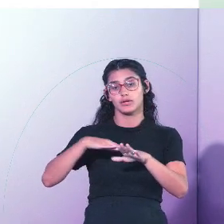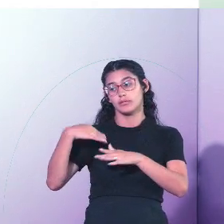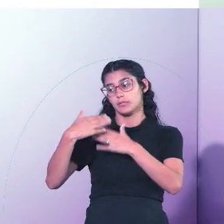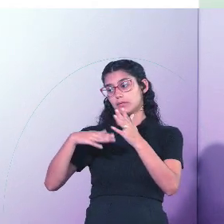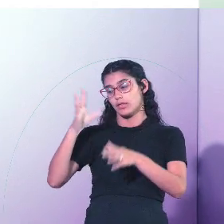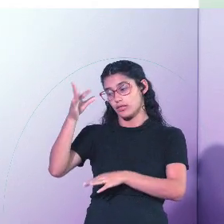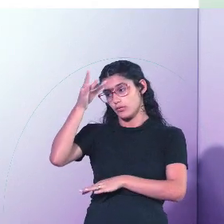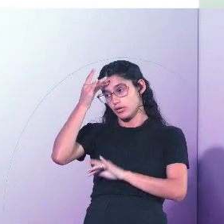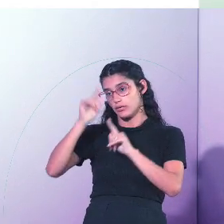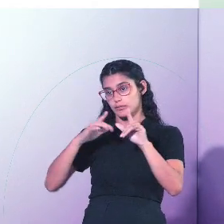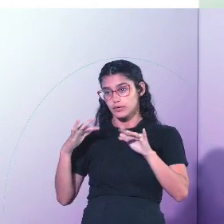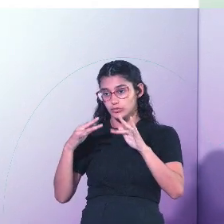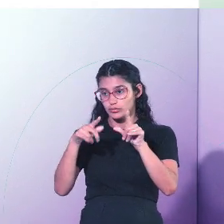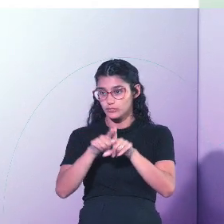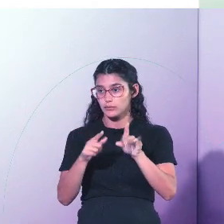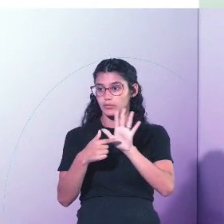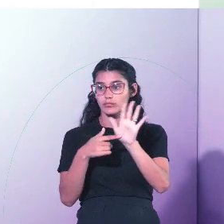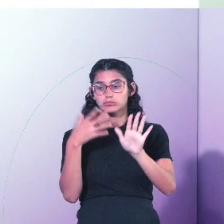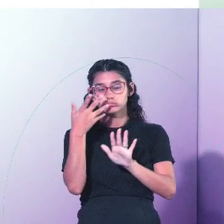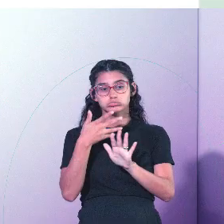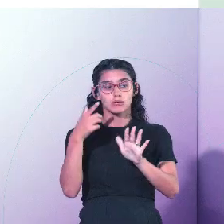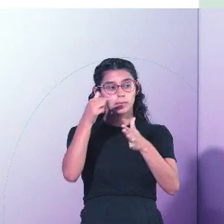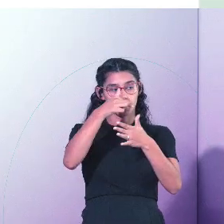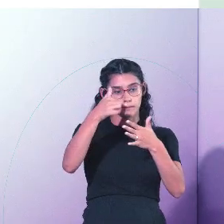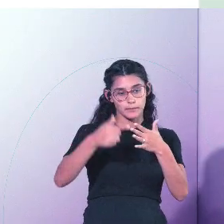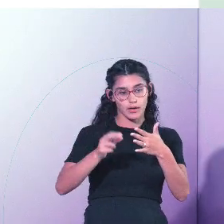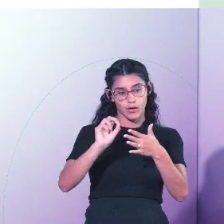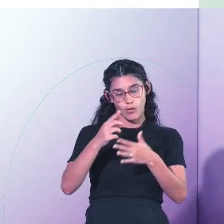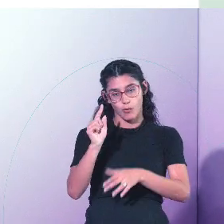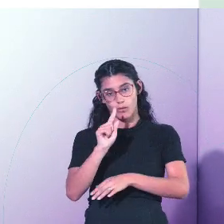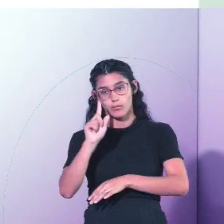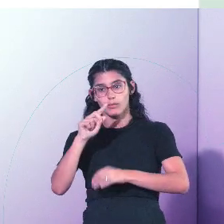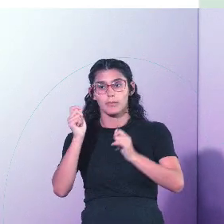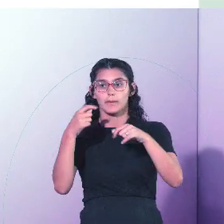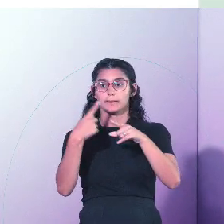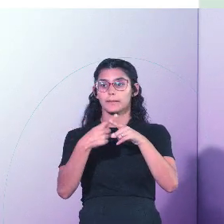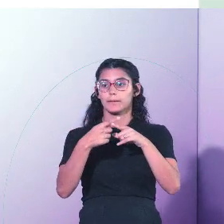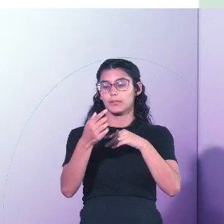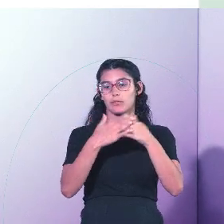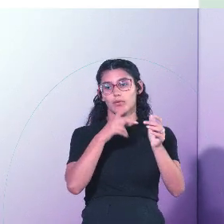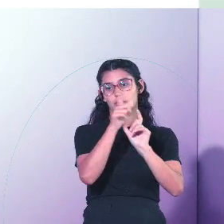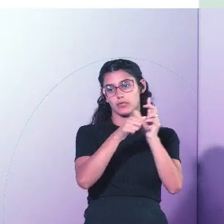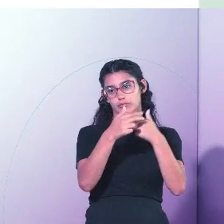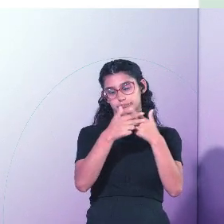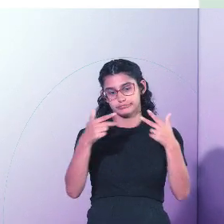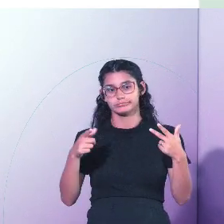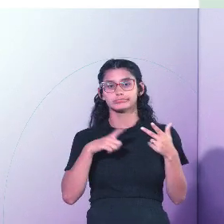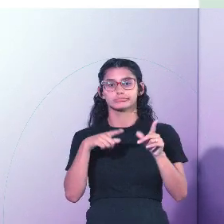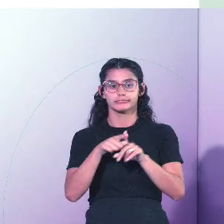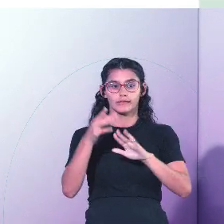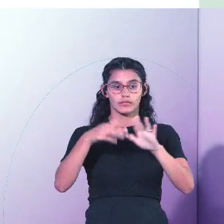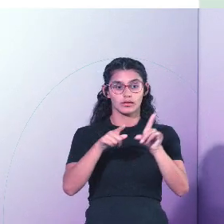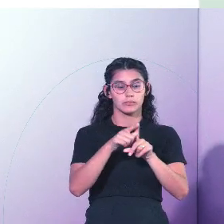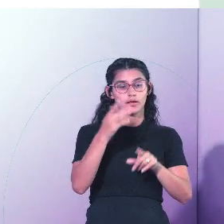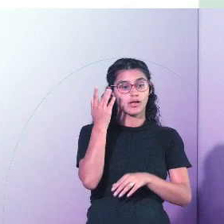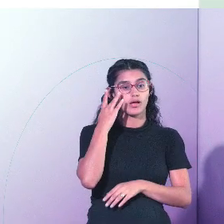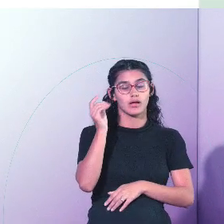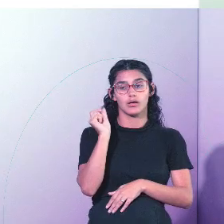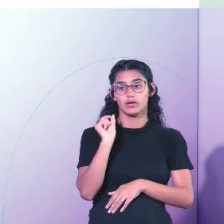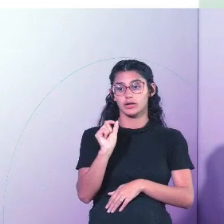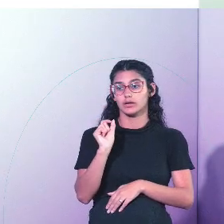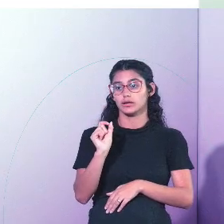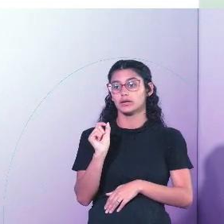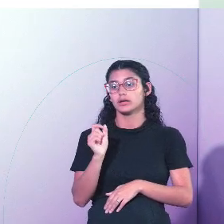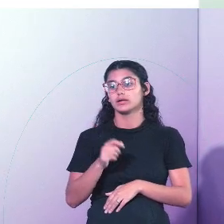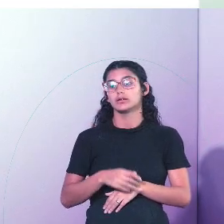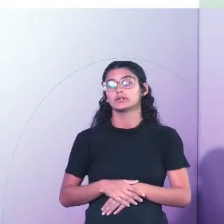esses trabalhos para poder dizer que existe uma evidência ou não, não é coisa para qualquer um. Desculpem, assim, às vezes as pessoas acham que,